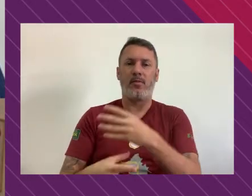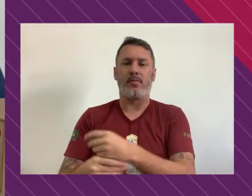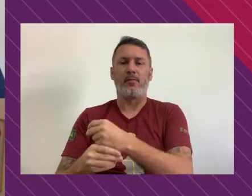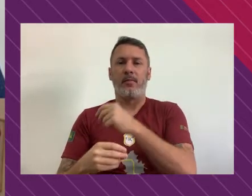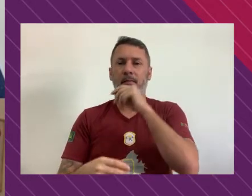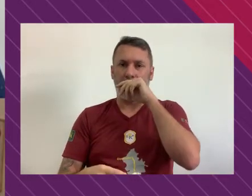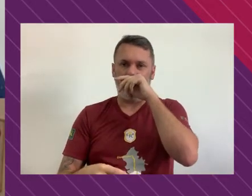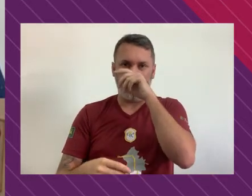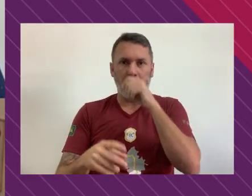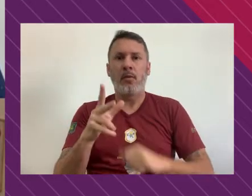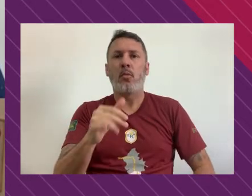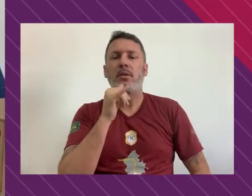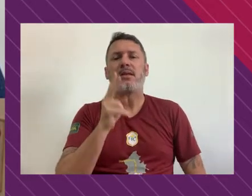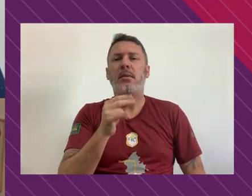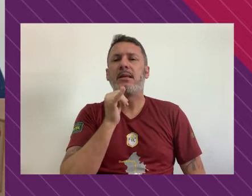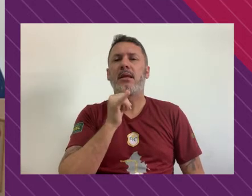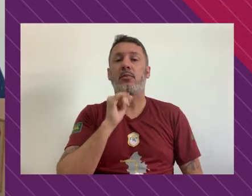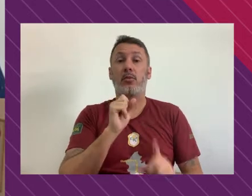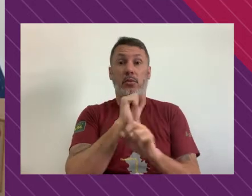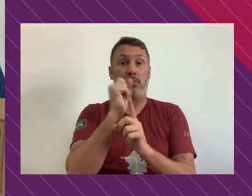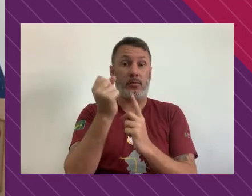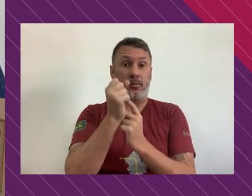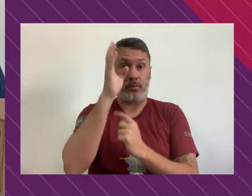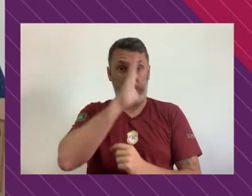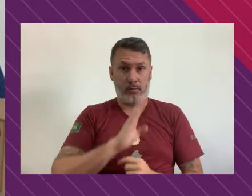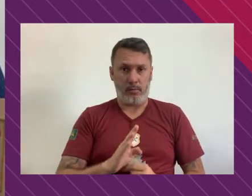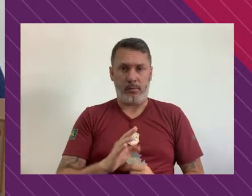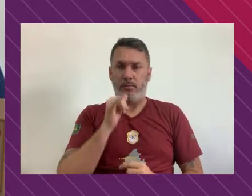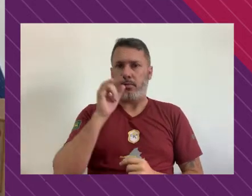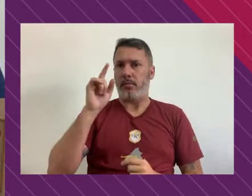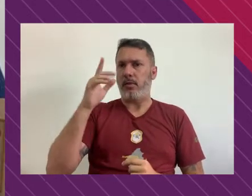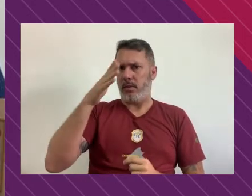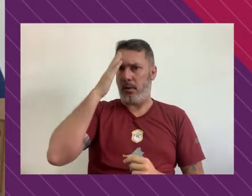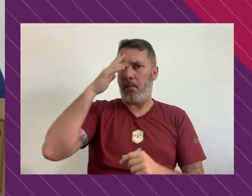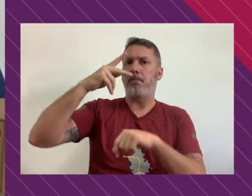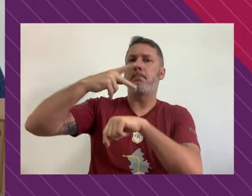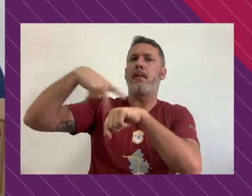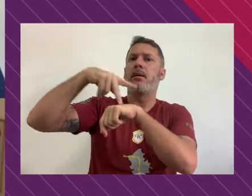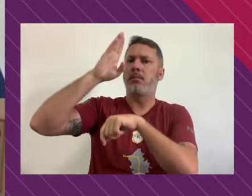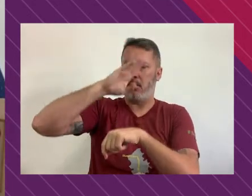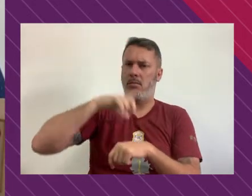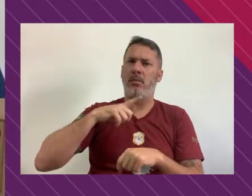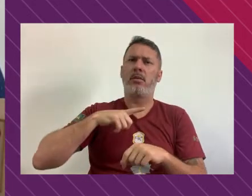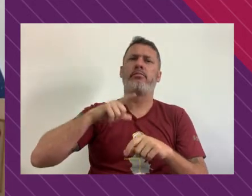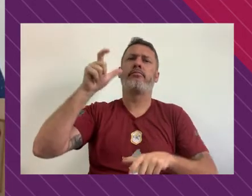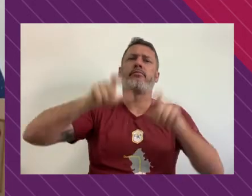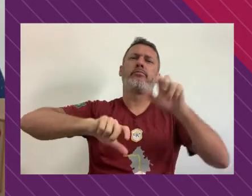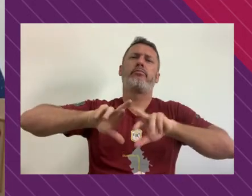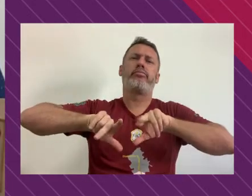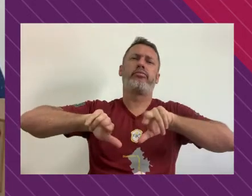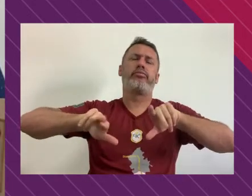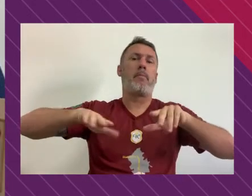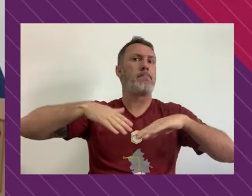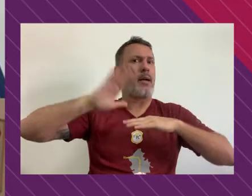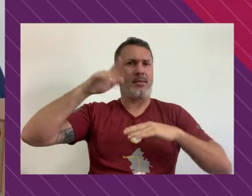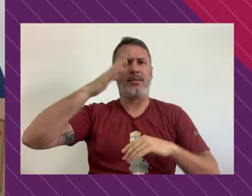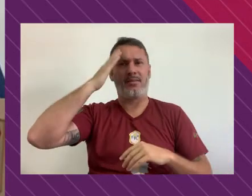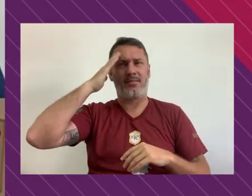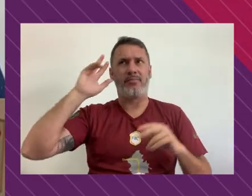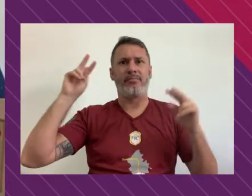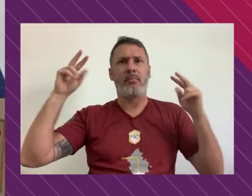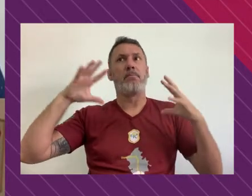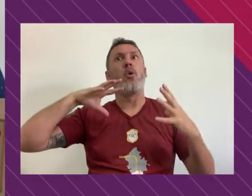da sociedade brasileira. O Brasil é um país diverso? Sem dúvida. é um dos países mais diversos do mundo. A gente tem no